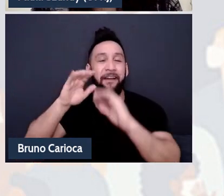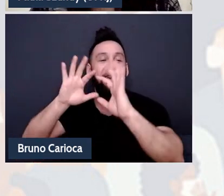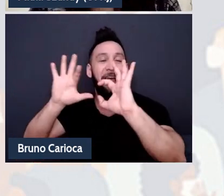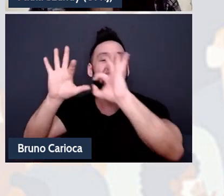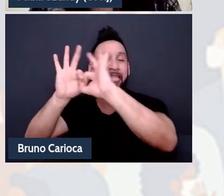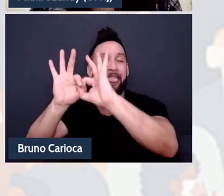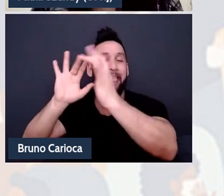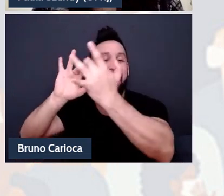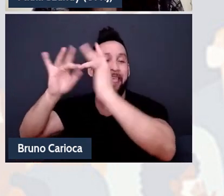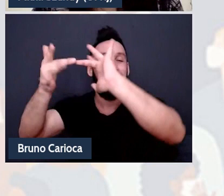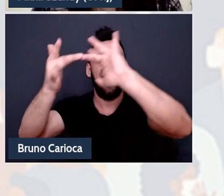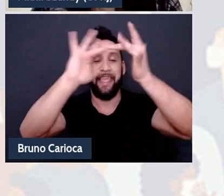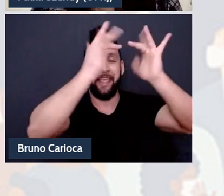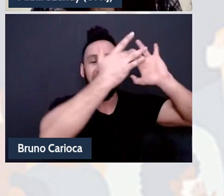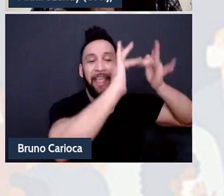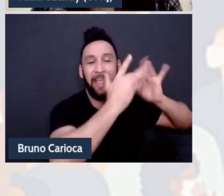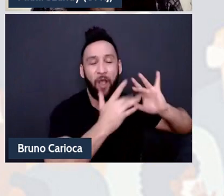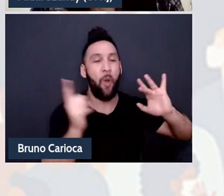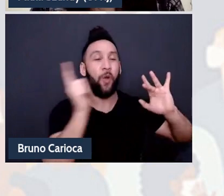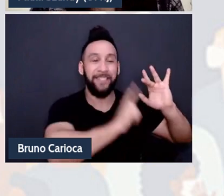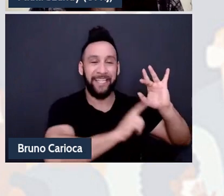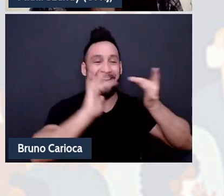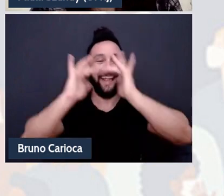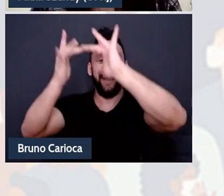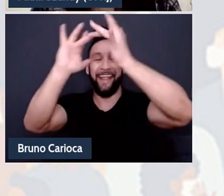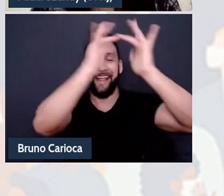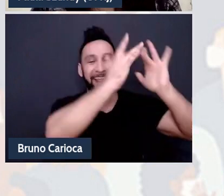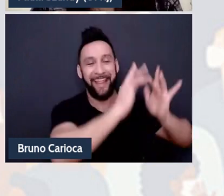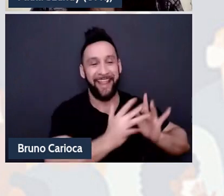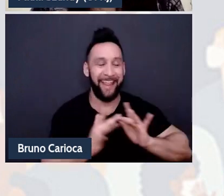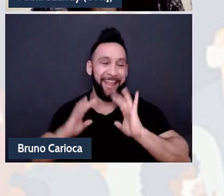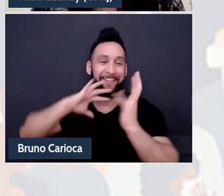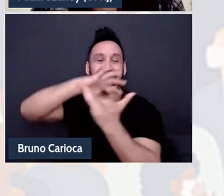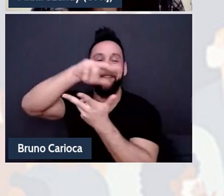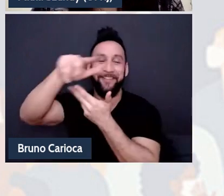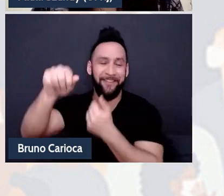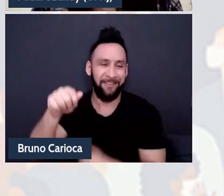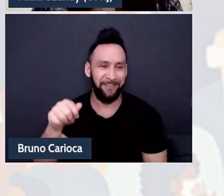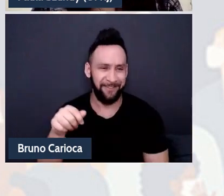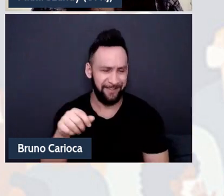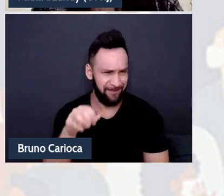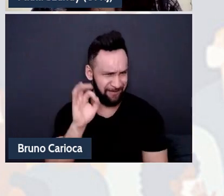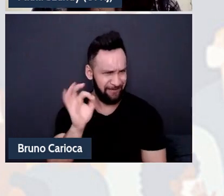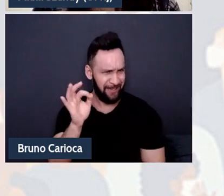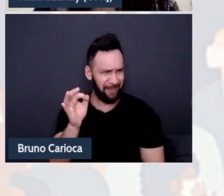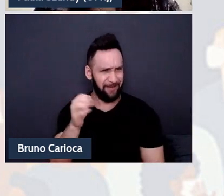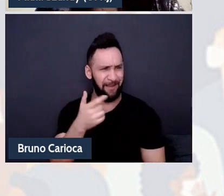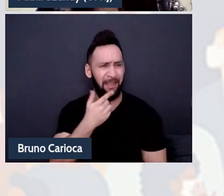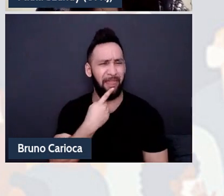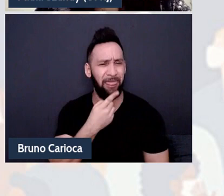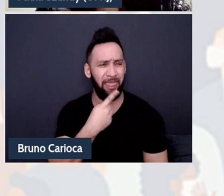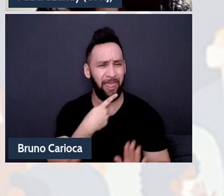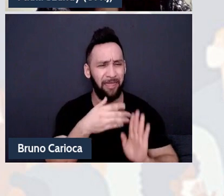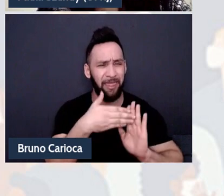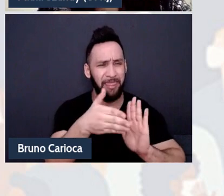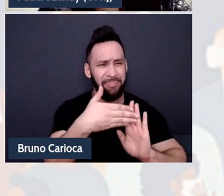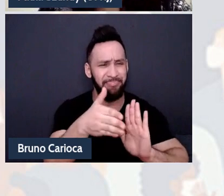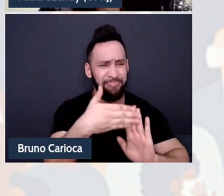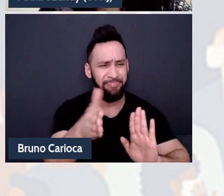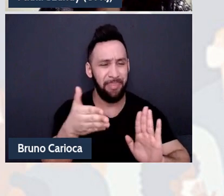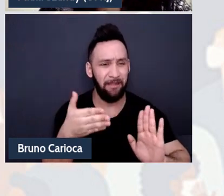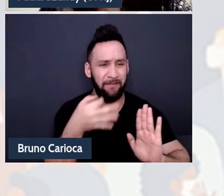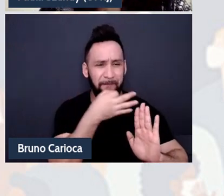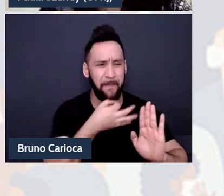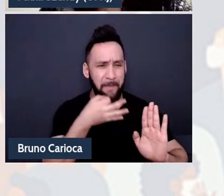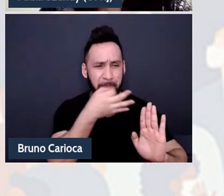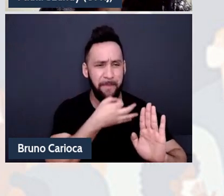os excluídos, né, quem são os preteridos, né, desse processo de